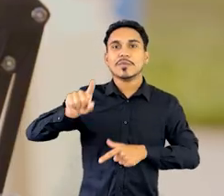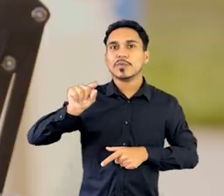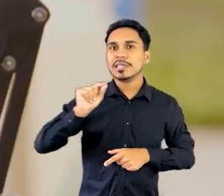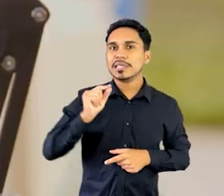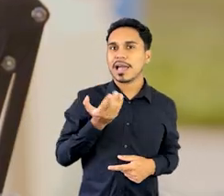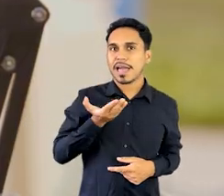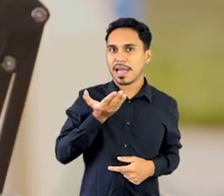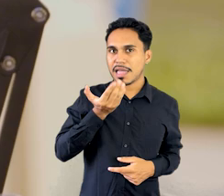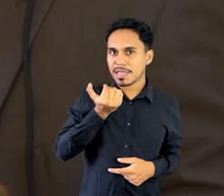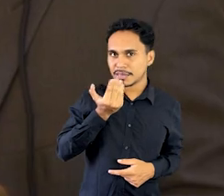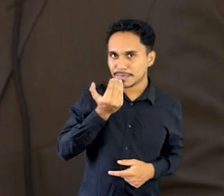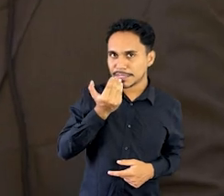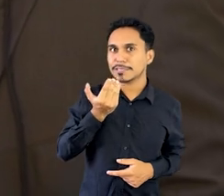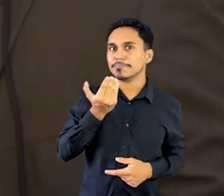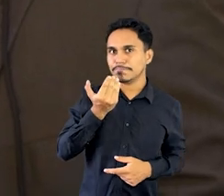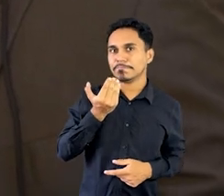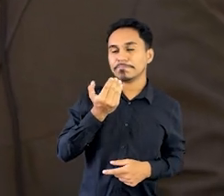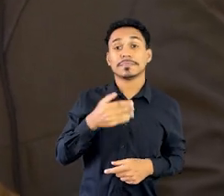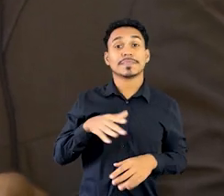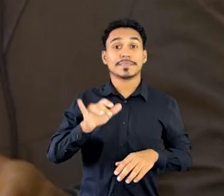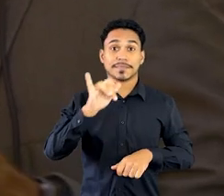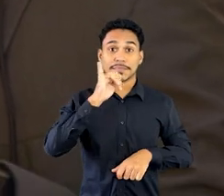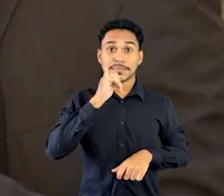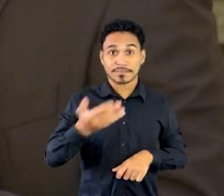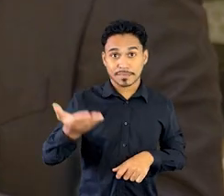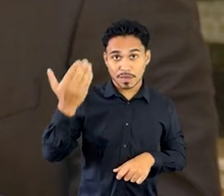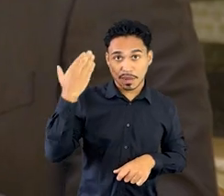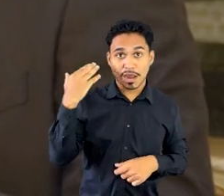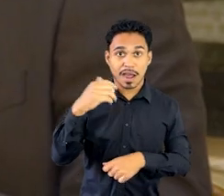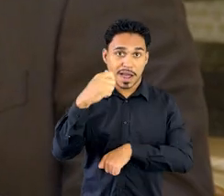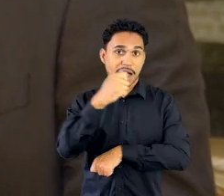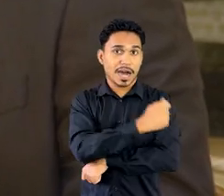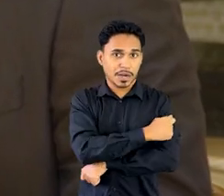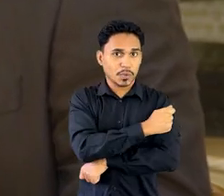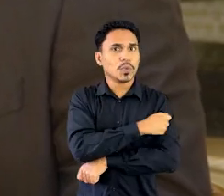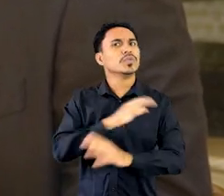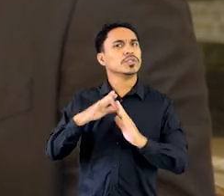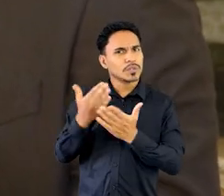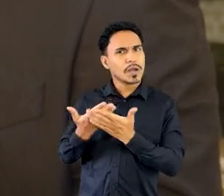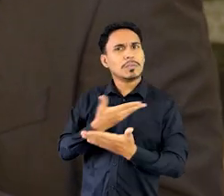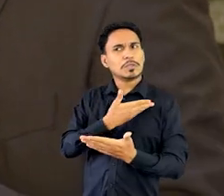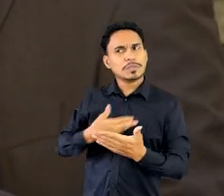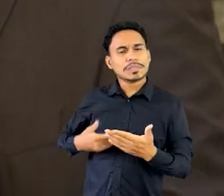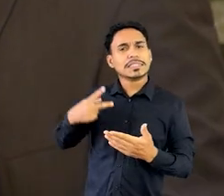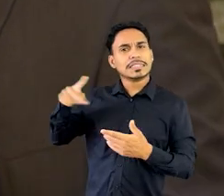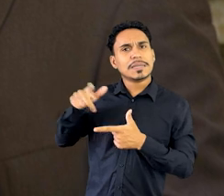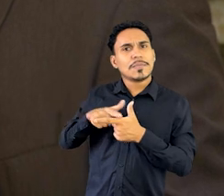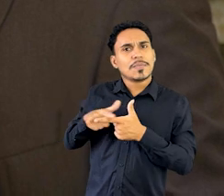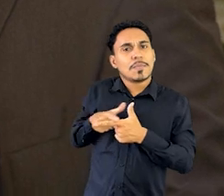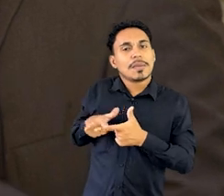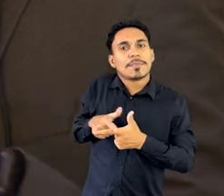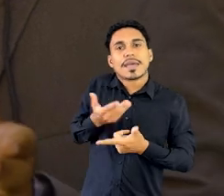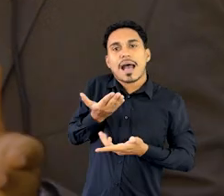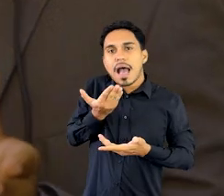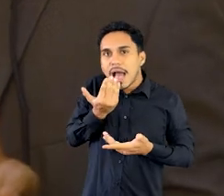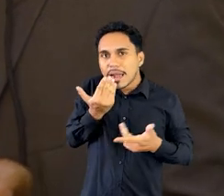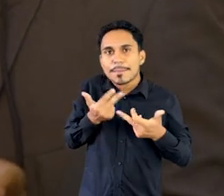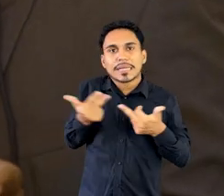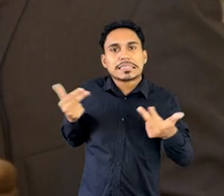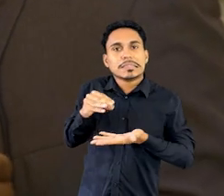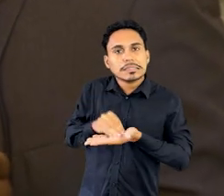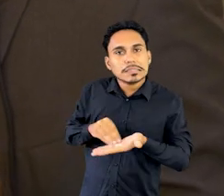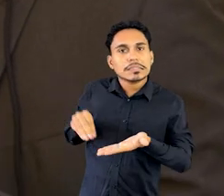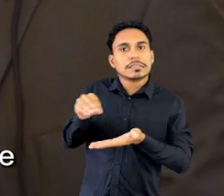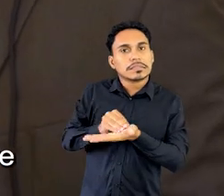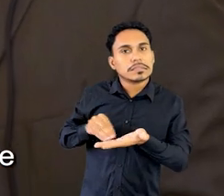alimentar e eu posso falar isso por exemplo Como um estudante que no passado aluno de escola pública também passou por insegurança alimentar e a escola